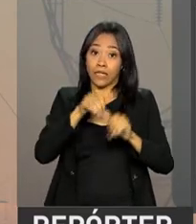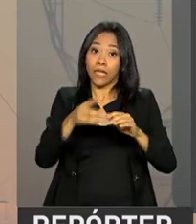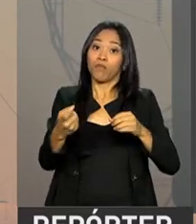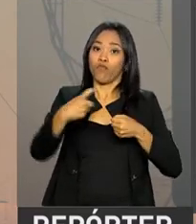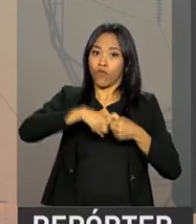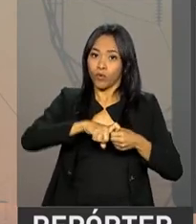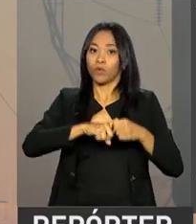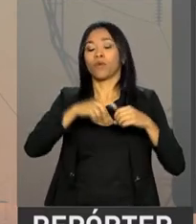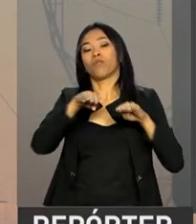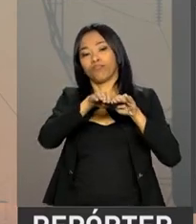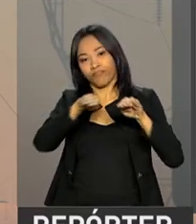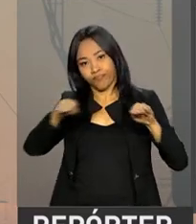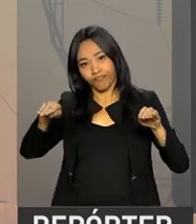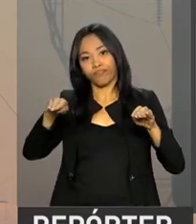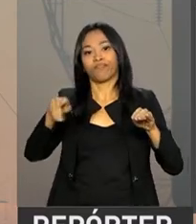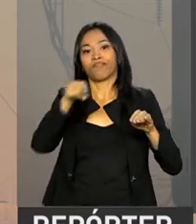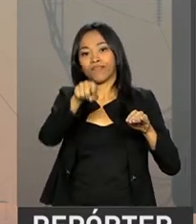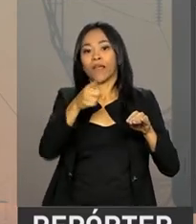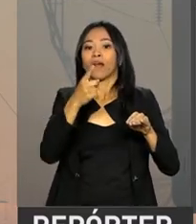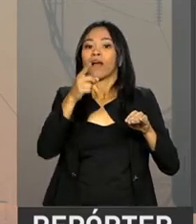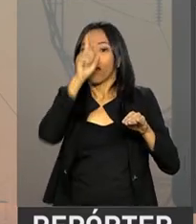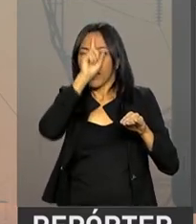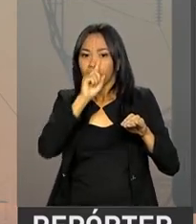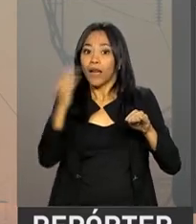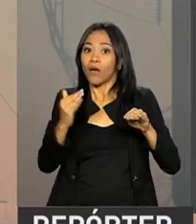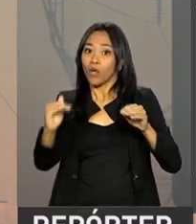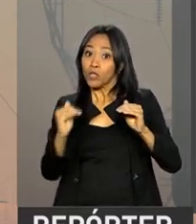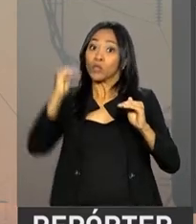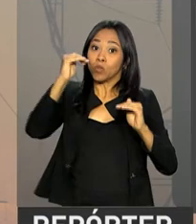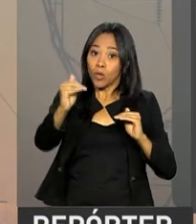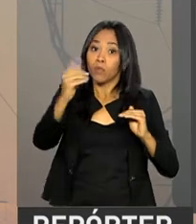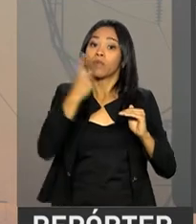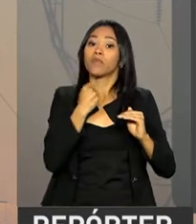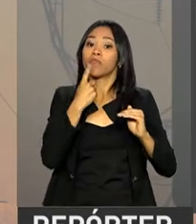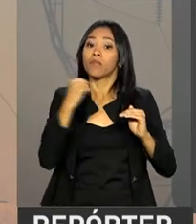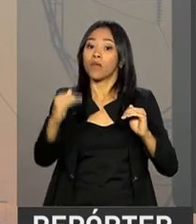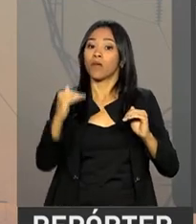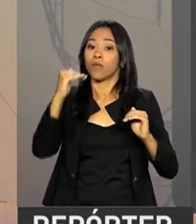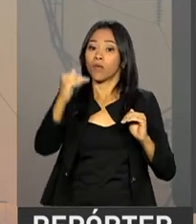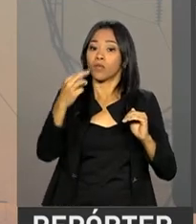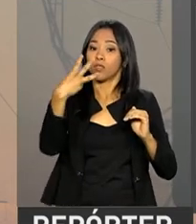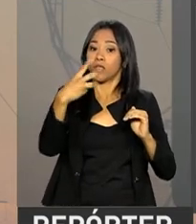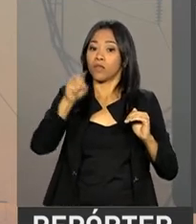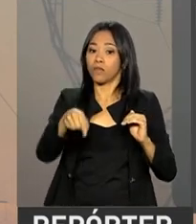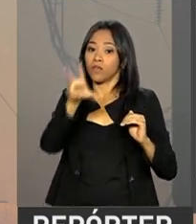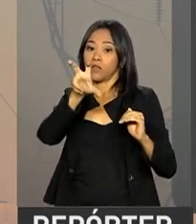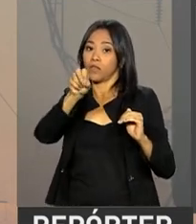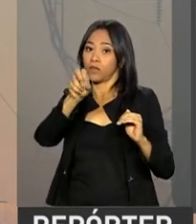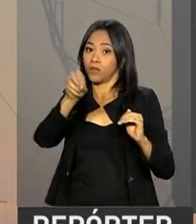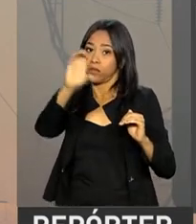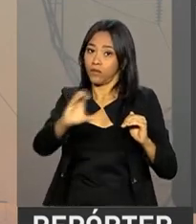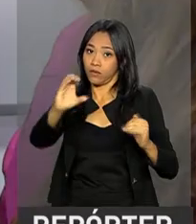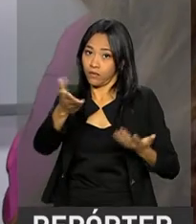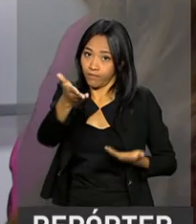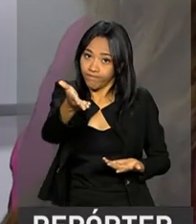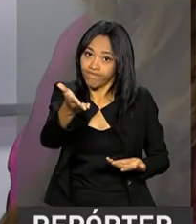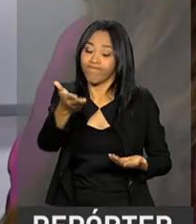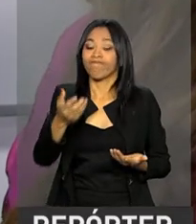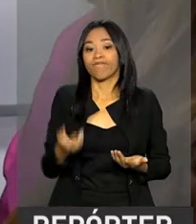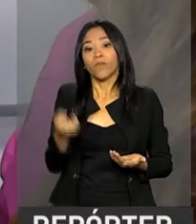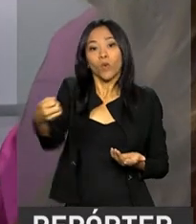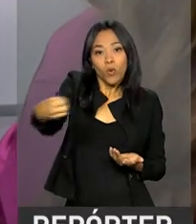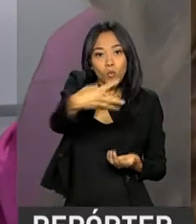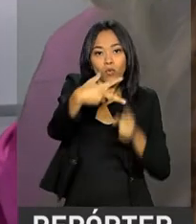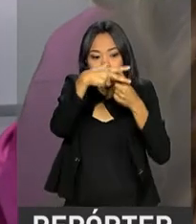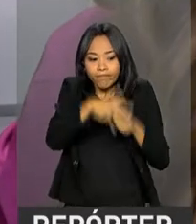para amarela e agora vai para vermelha patamar 2 com aumento de 3 reais e 50 centavos com o novo